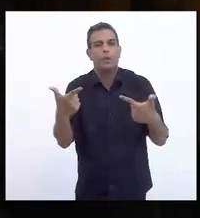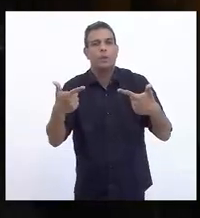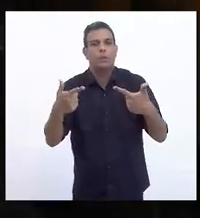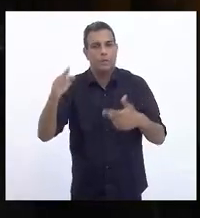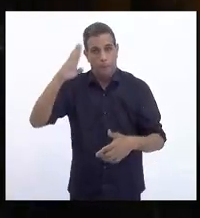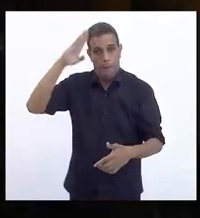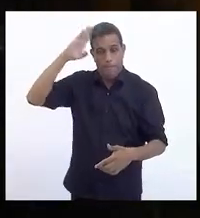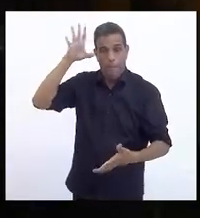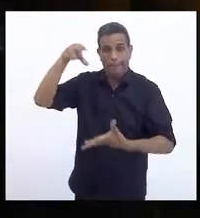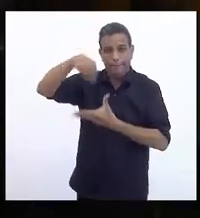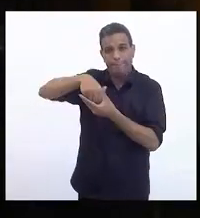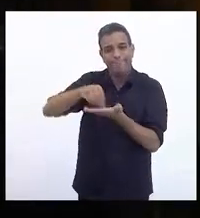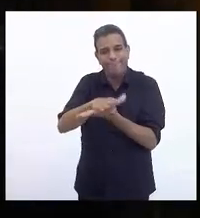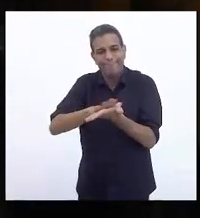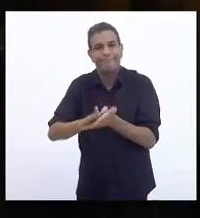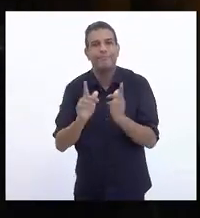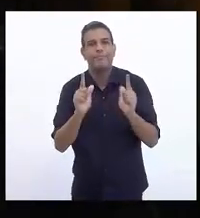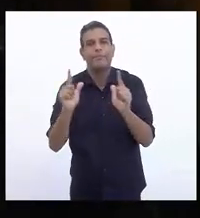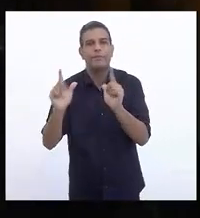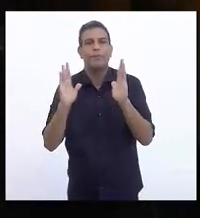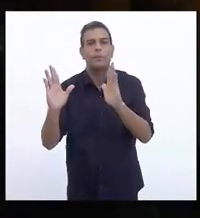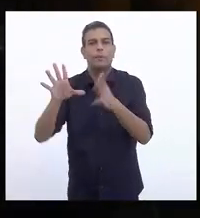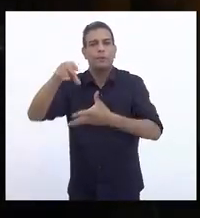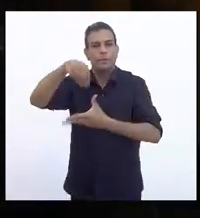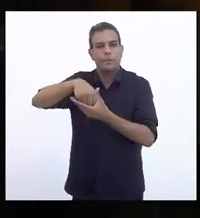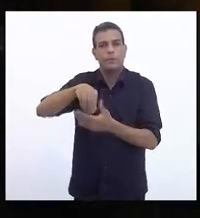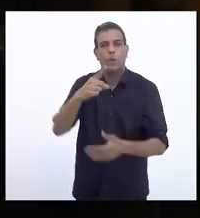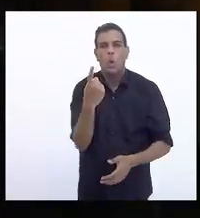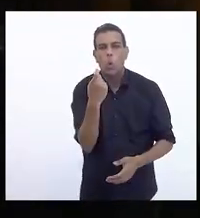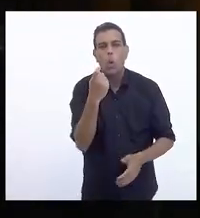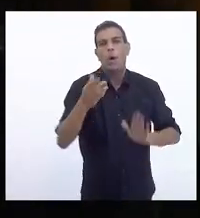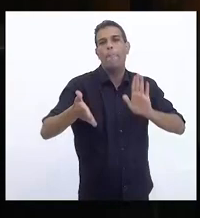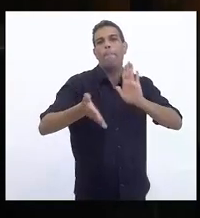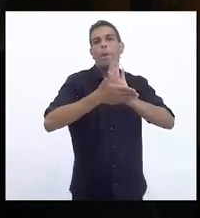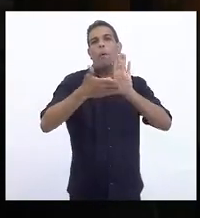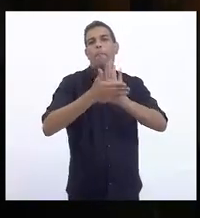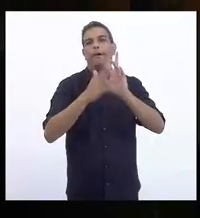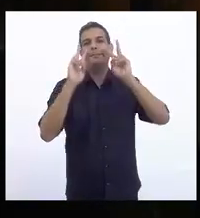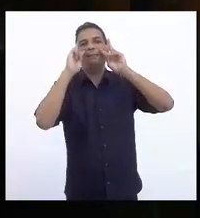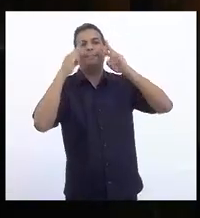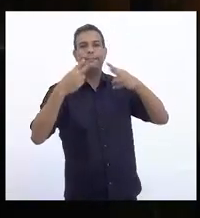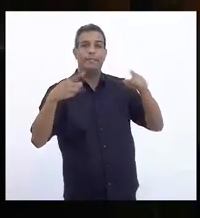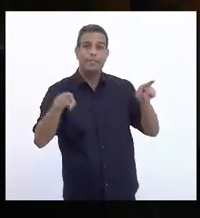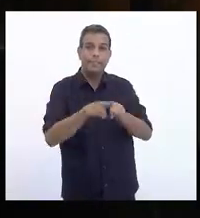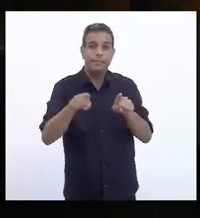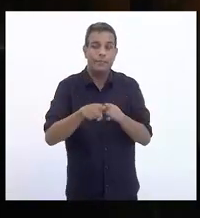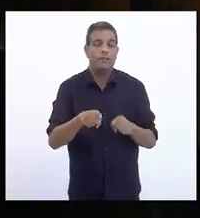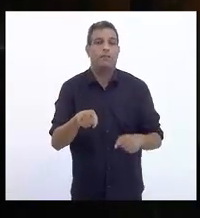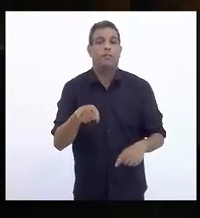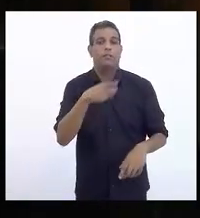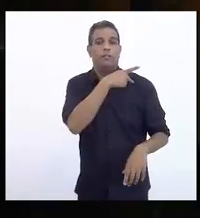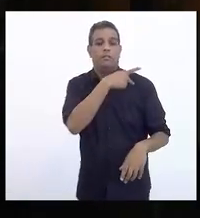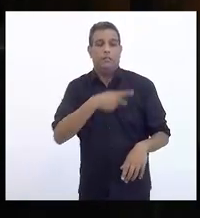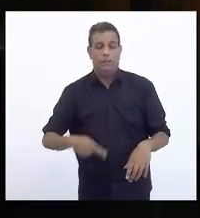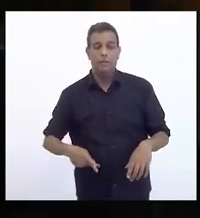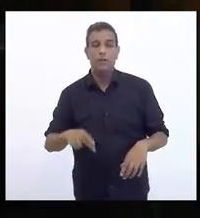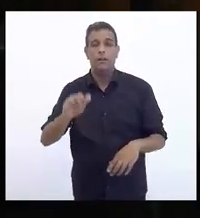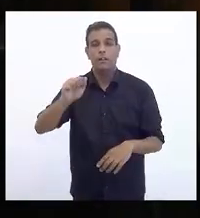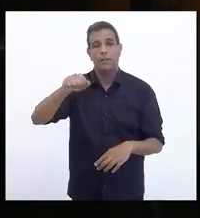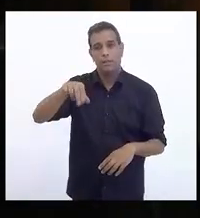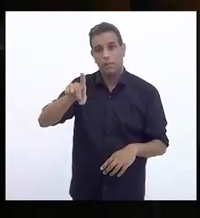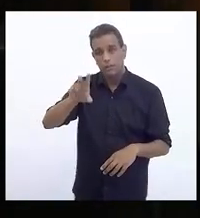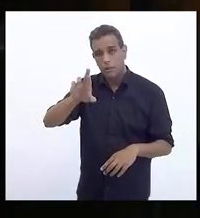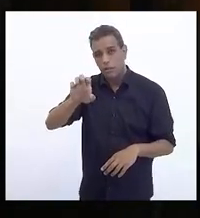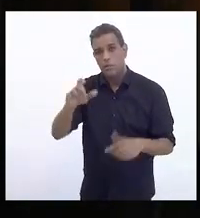docente, nem sobre o campus. A única proposta que saiu sobre o campus foi do presidente André Siciliano. Portanto,